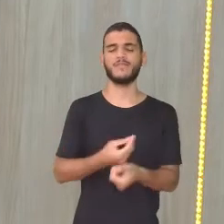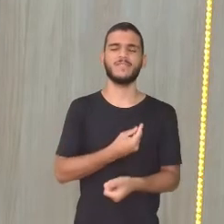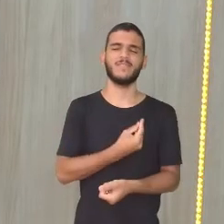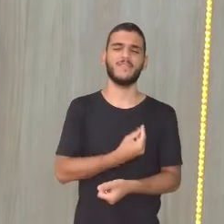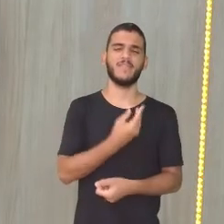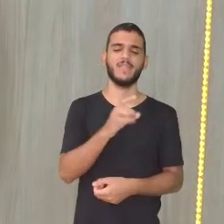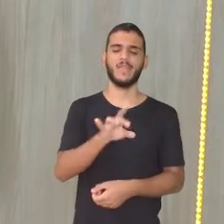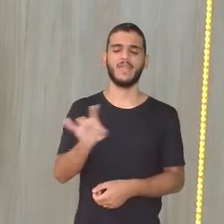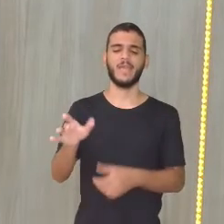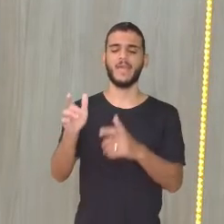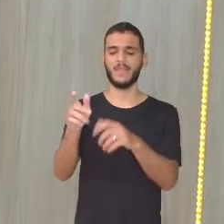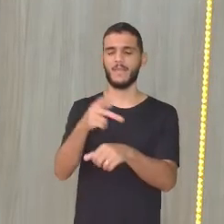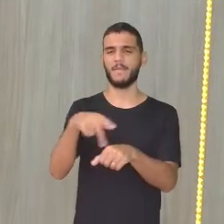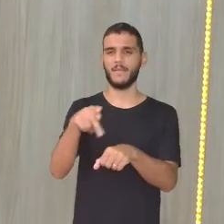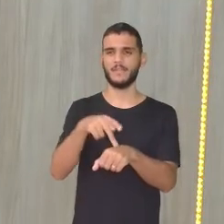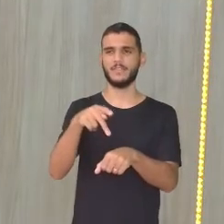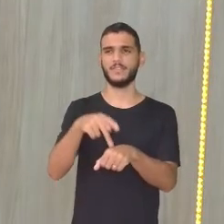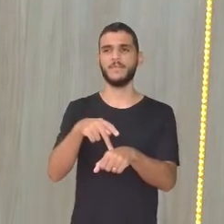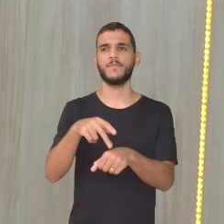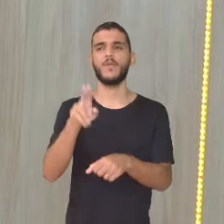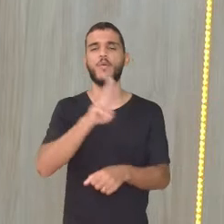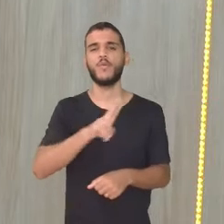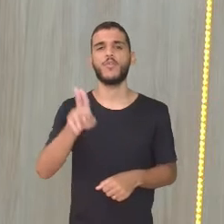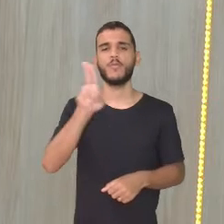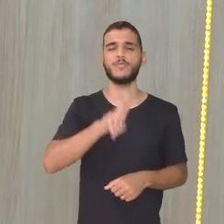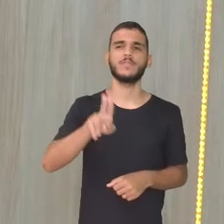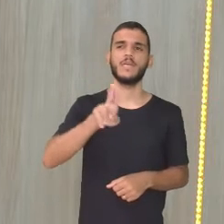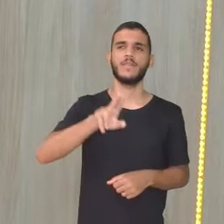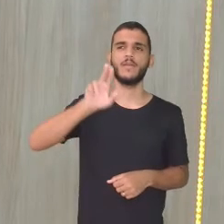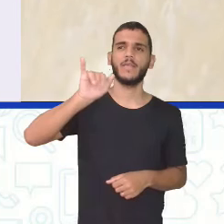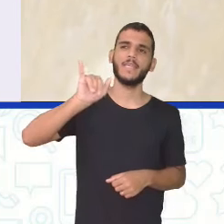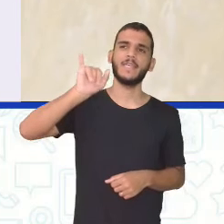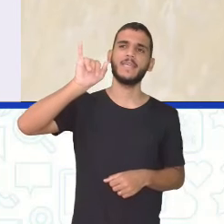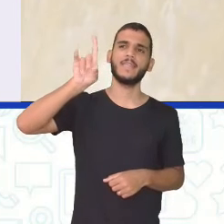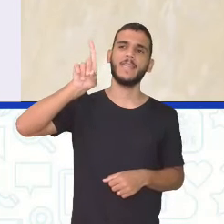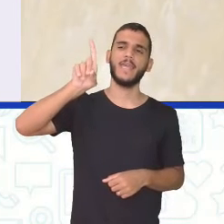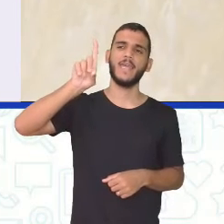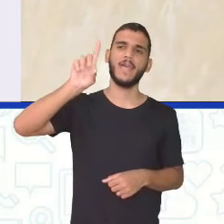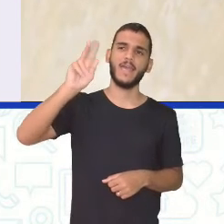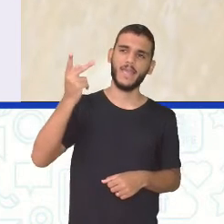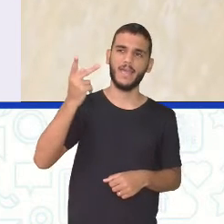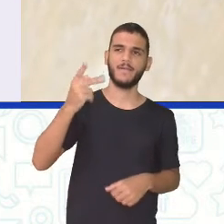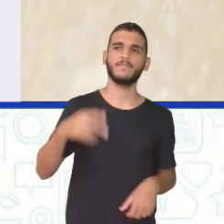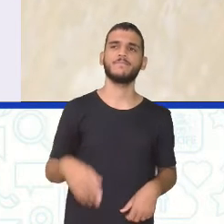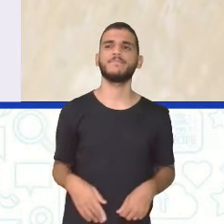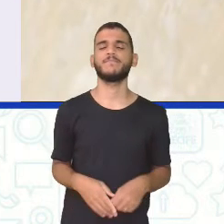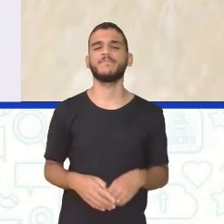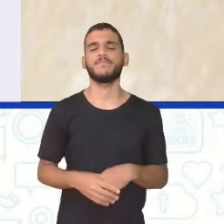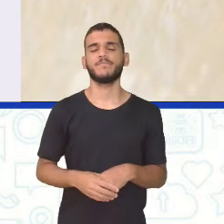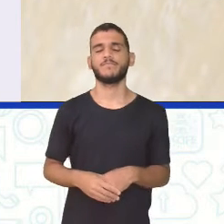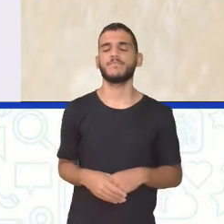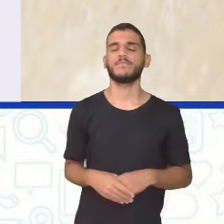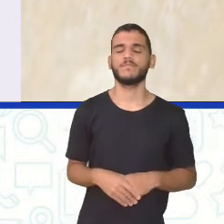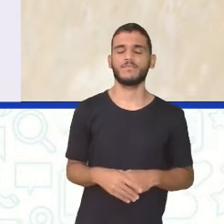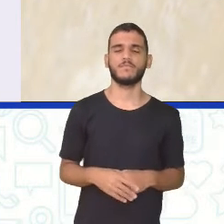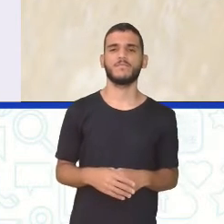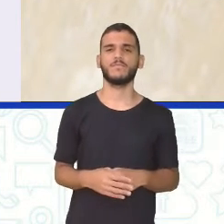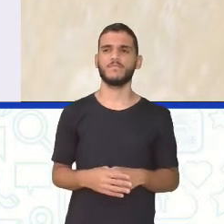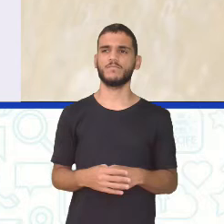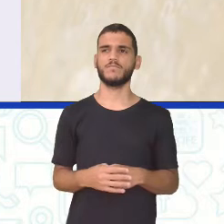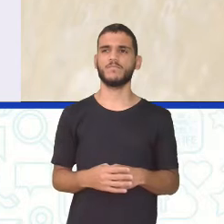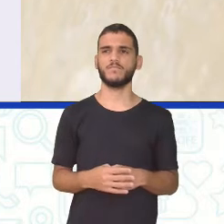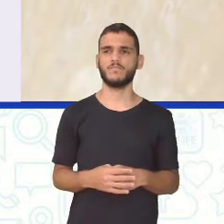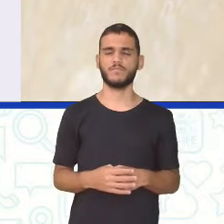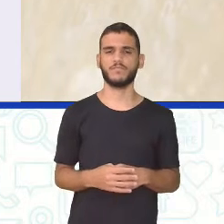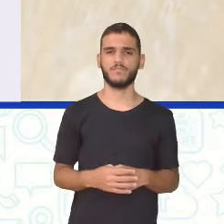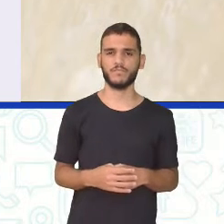Esse índice é o IDH. Joga na tela aí, Juninho, por favor. Esse índice é o IDH. Né? Então, onde a gente percebe que